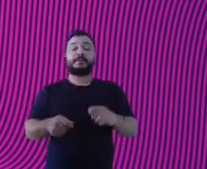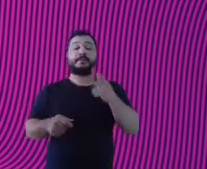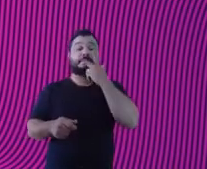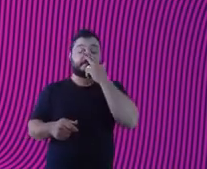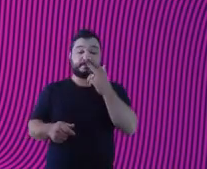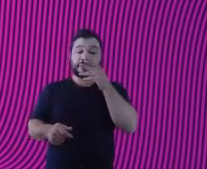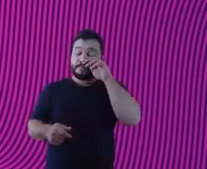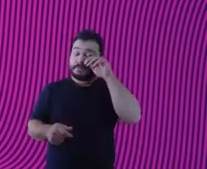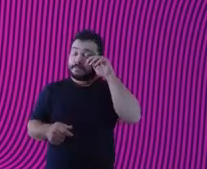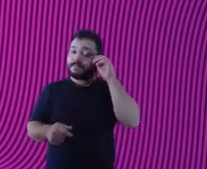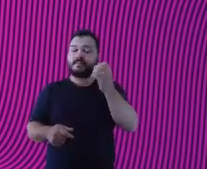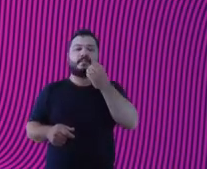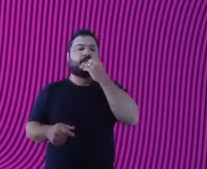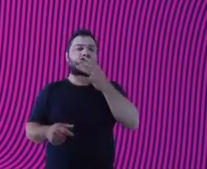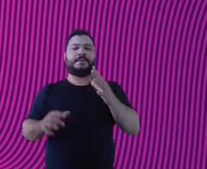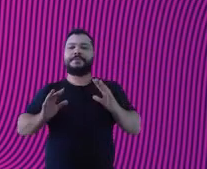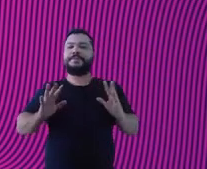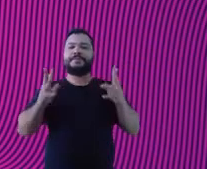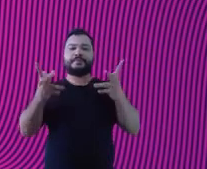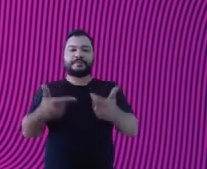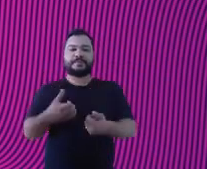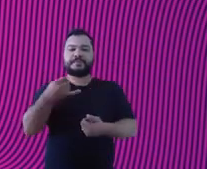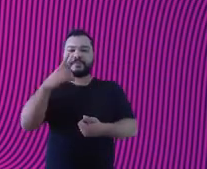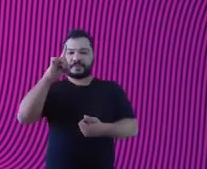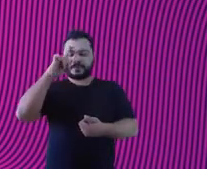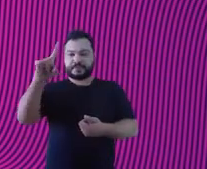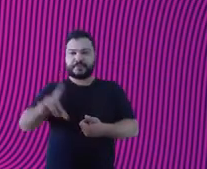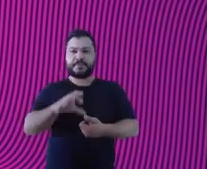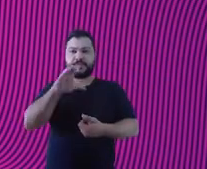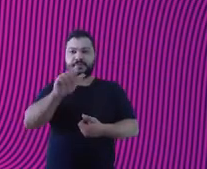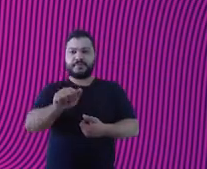bastante proveitoso para todos. Bom dia aí, Carol.